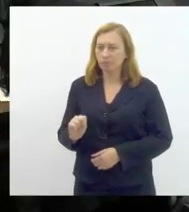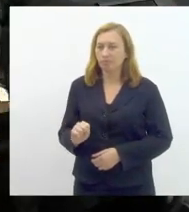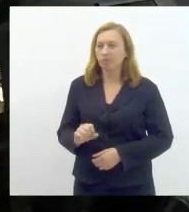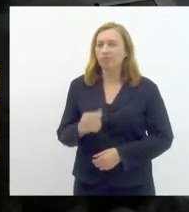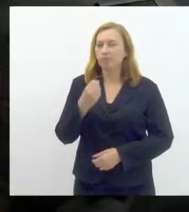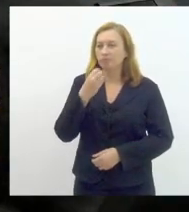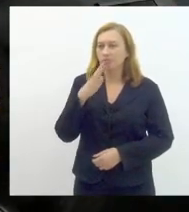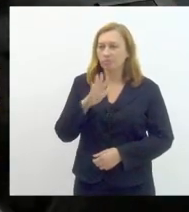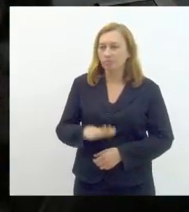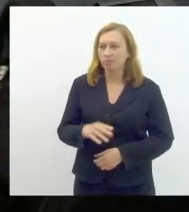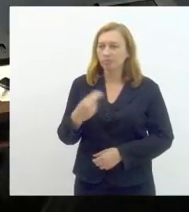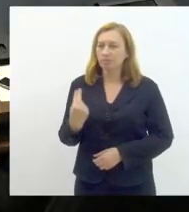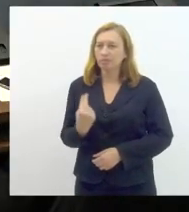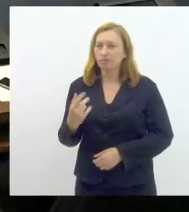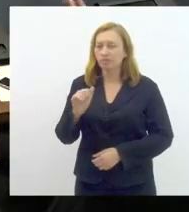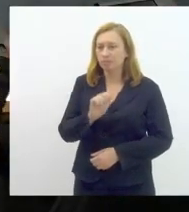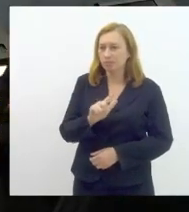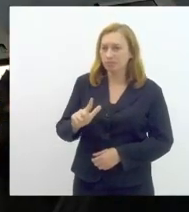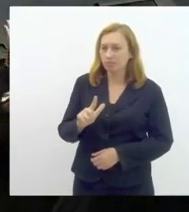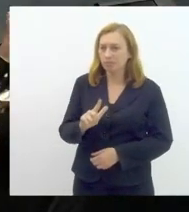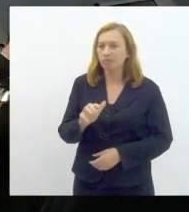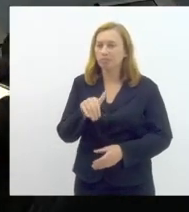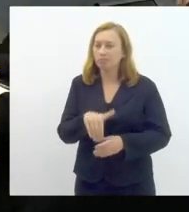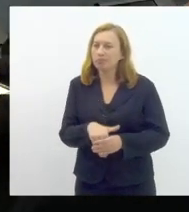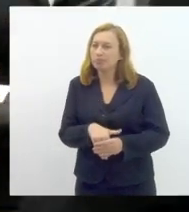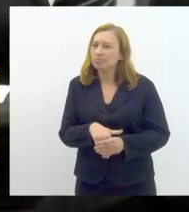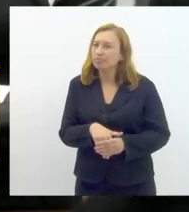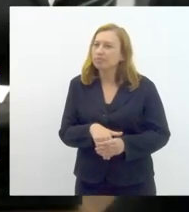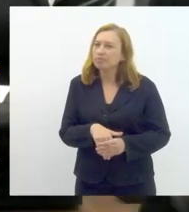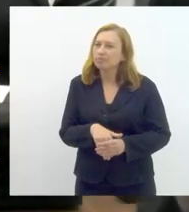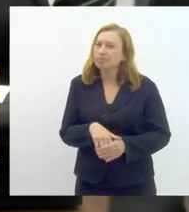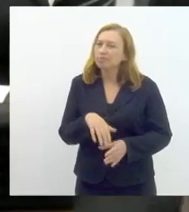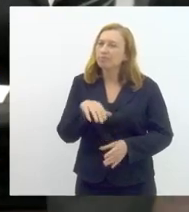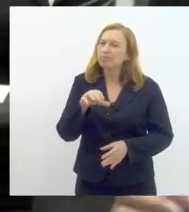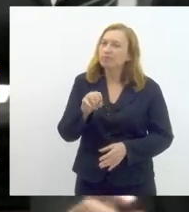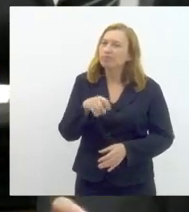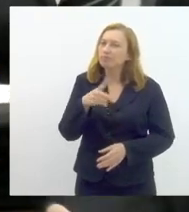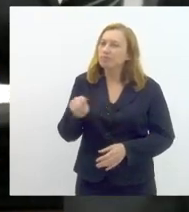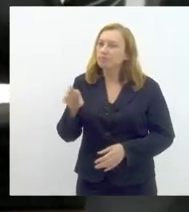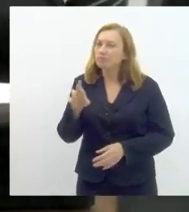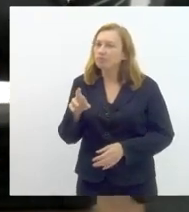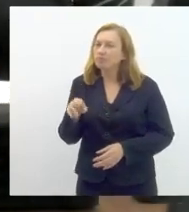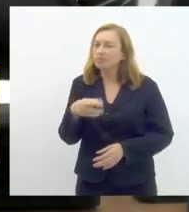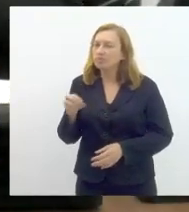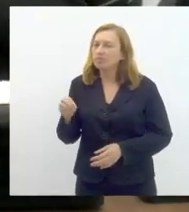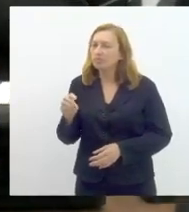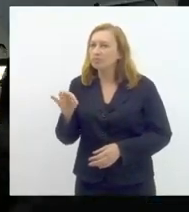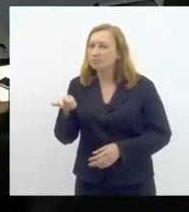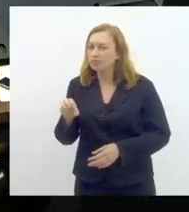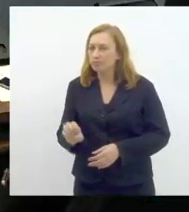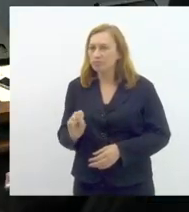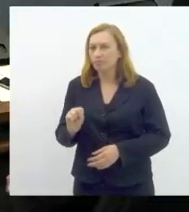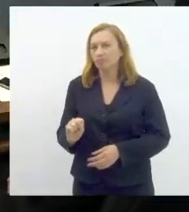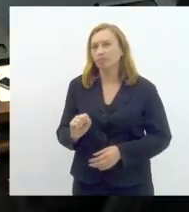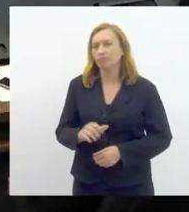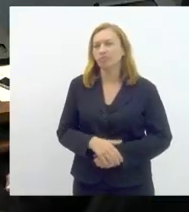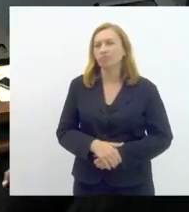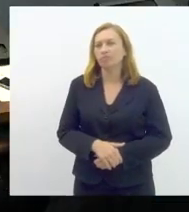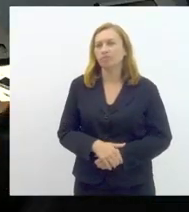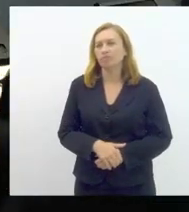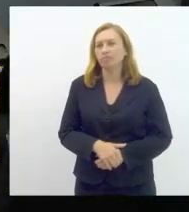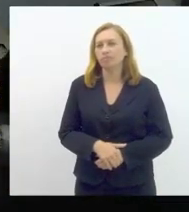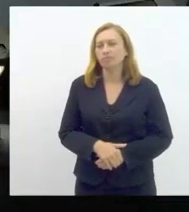Boa tarde, meu nome é Gabriel Medeiros, meu voto vai para o Cauã Santana de São Fidélis. Cauã Santana de